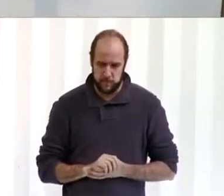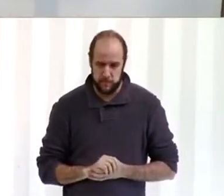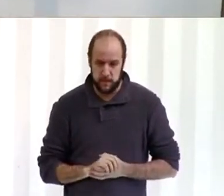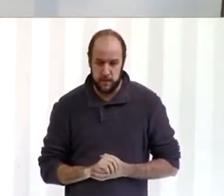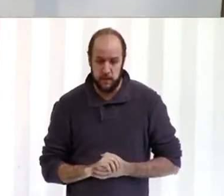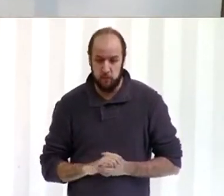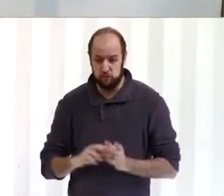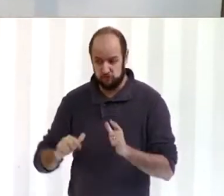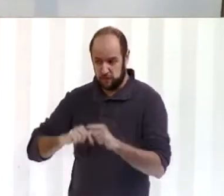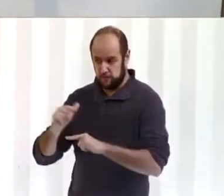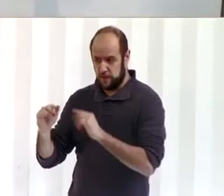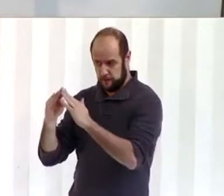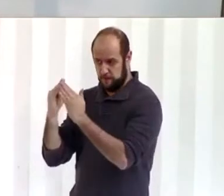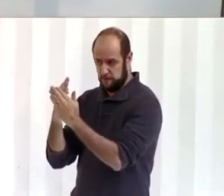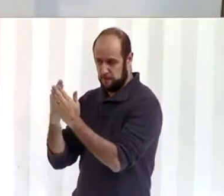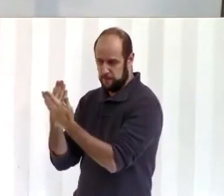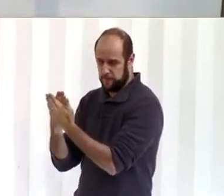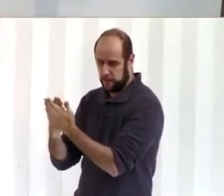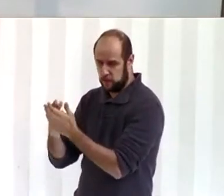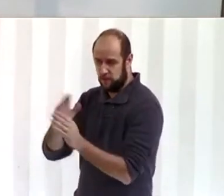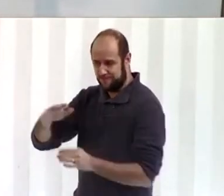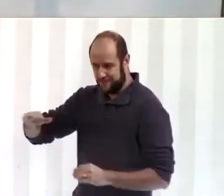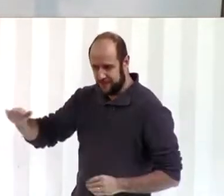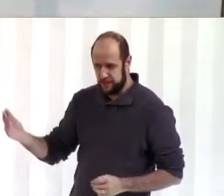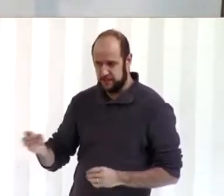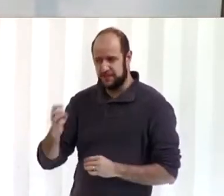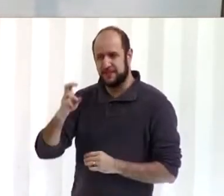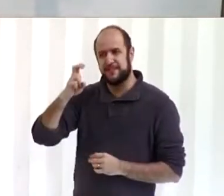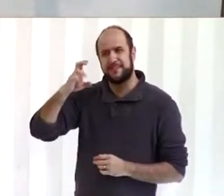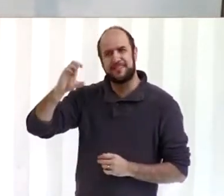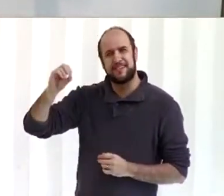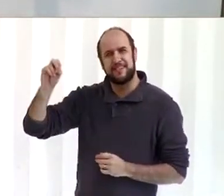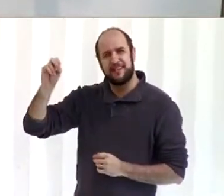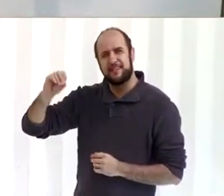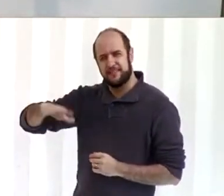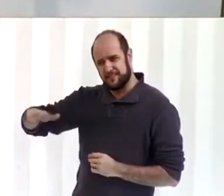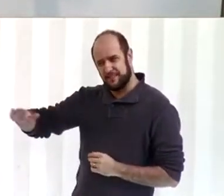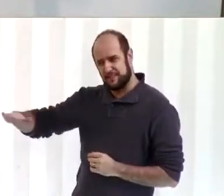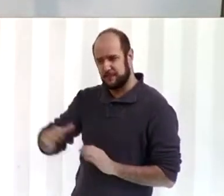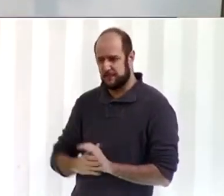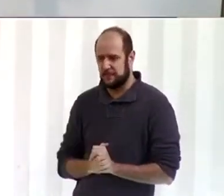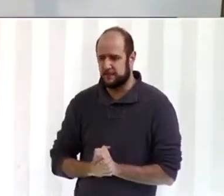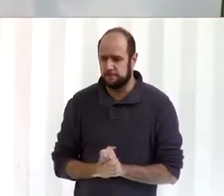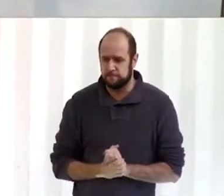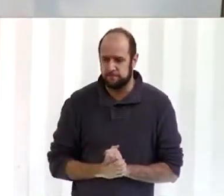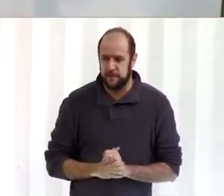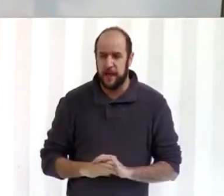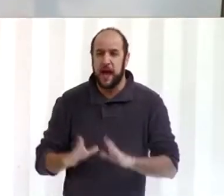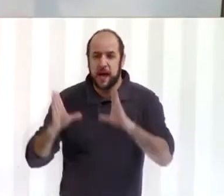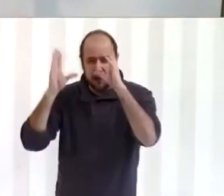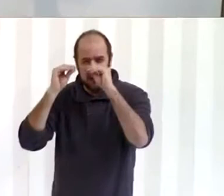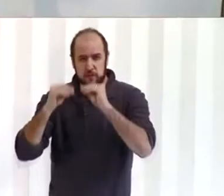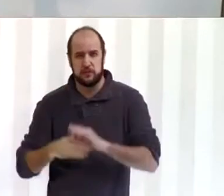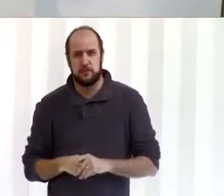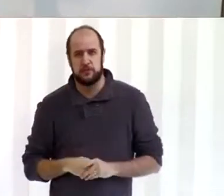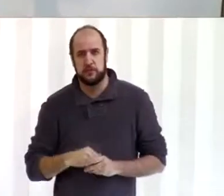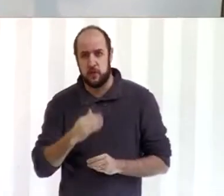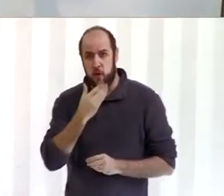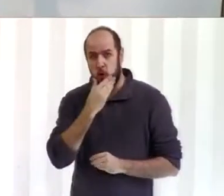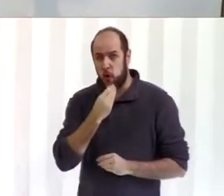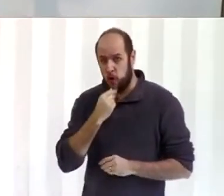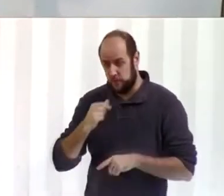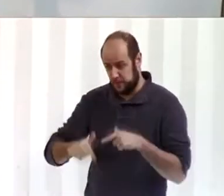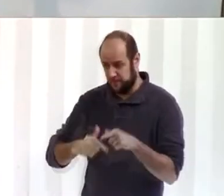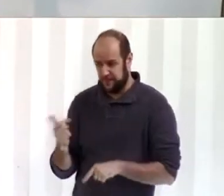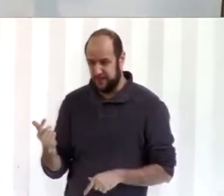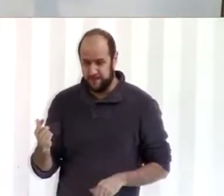orfanato que tinha cerca de 500 crianças, naquela noite, um dos funcionários do orfanato chegou para George Miller e falou